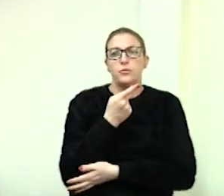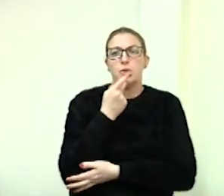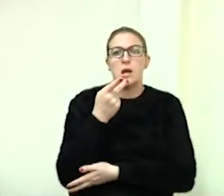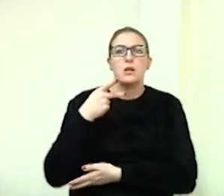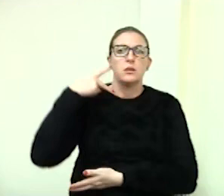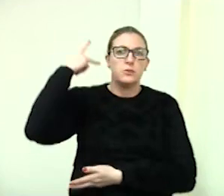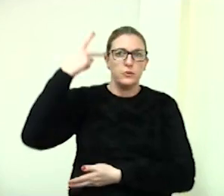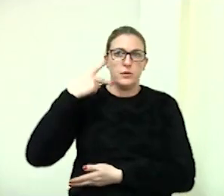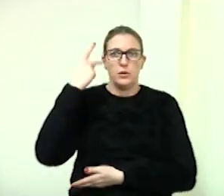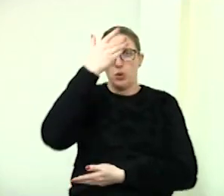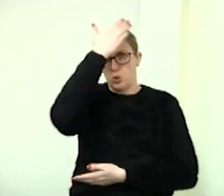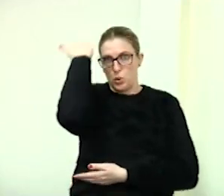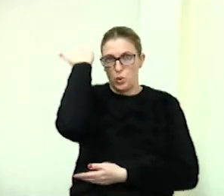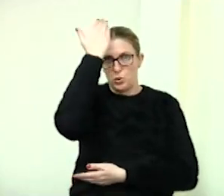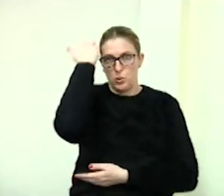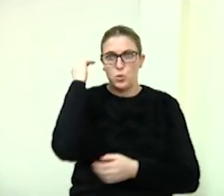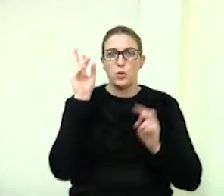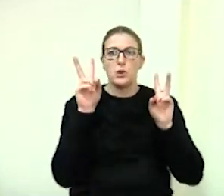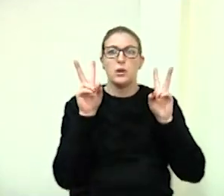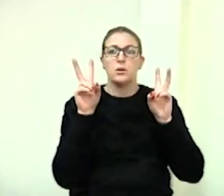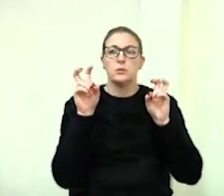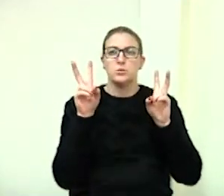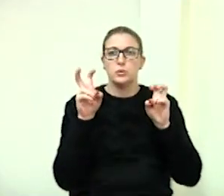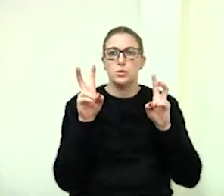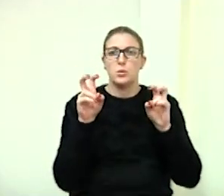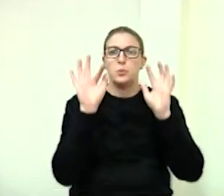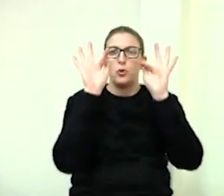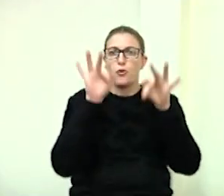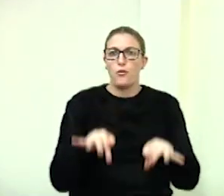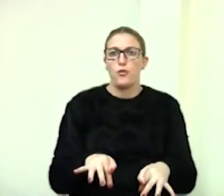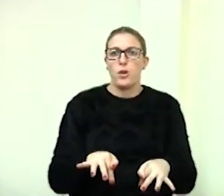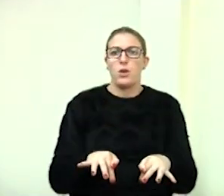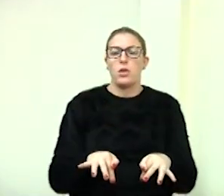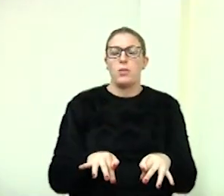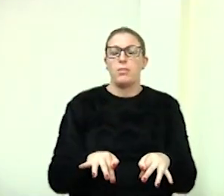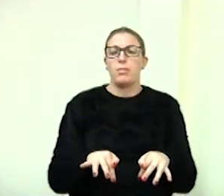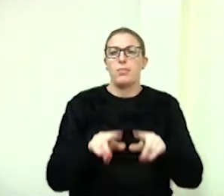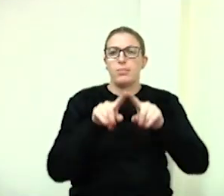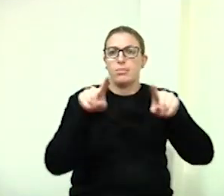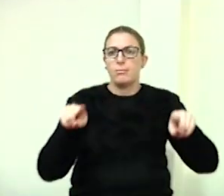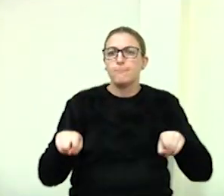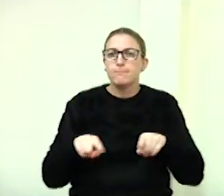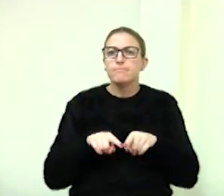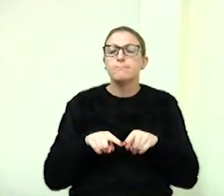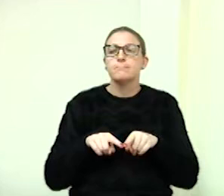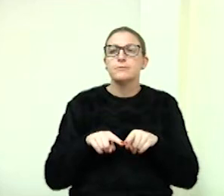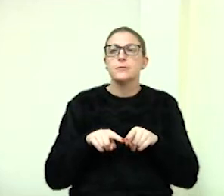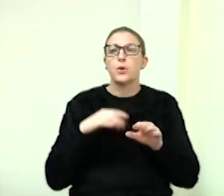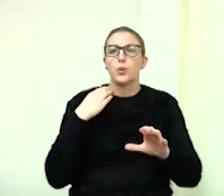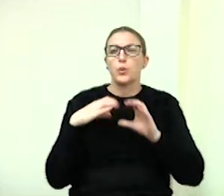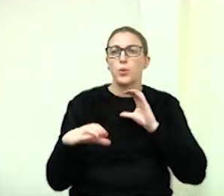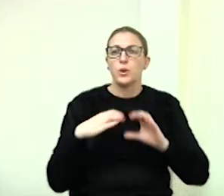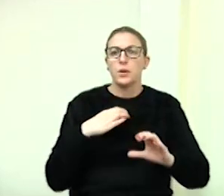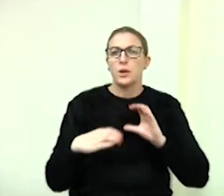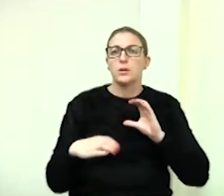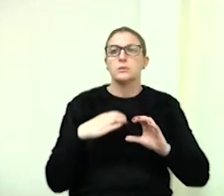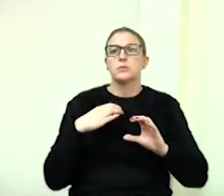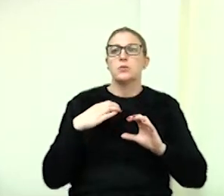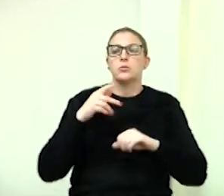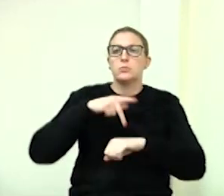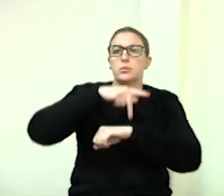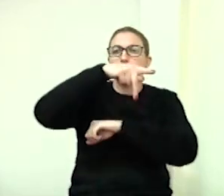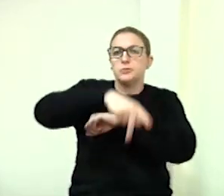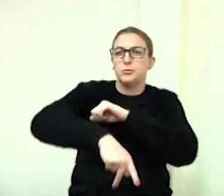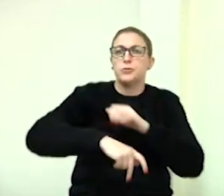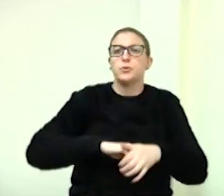comentou a respeito da questão da ida da nossa superintendência da agricultura, da supervisão, no caso, para Passo Fundo.